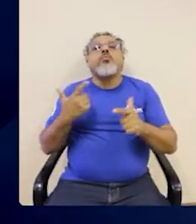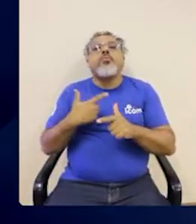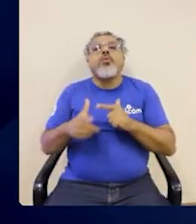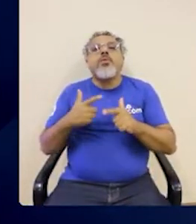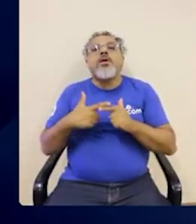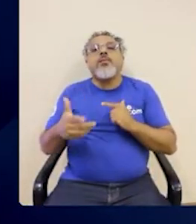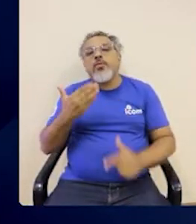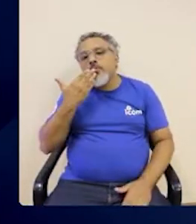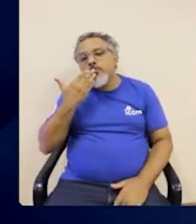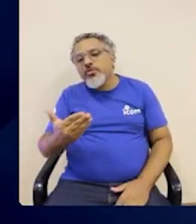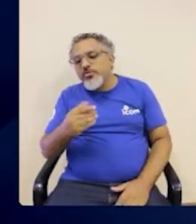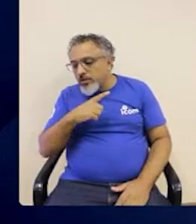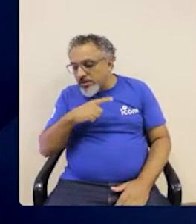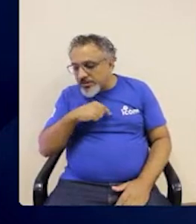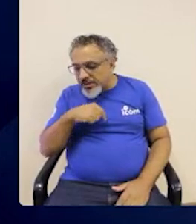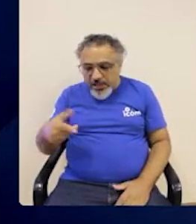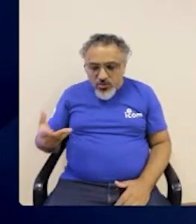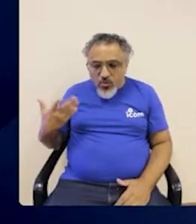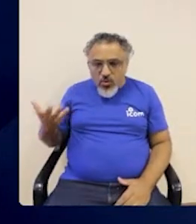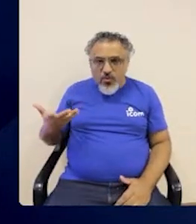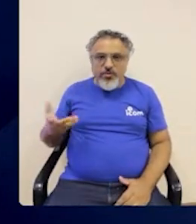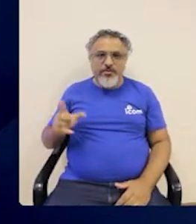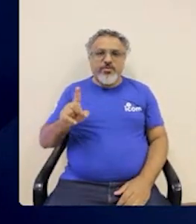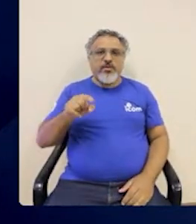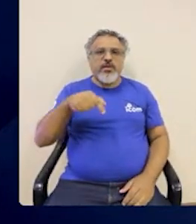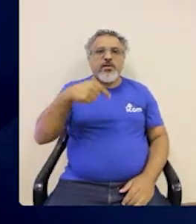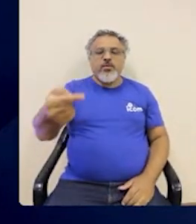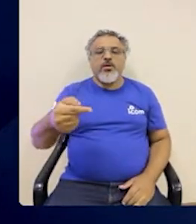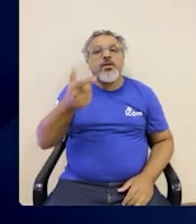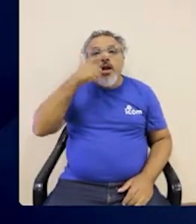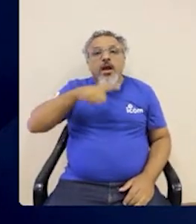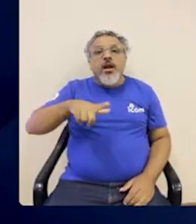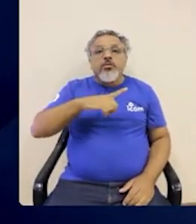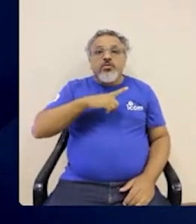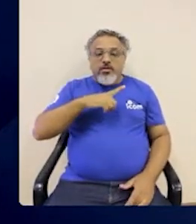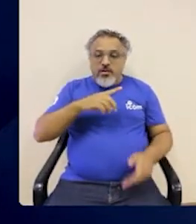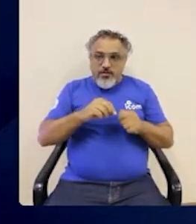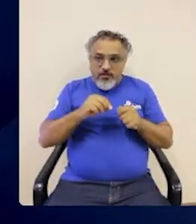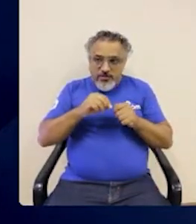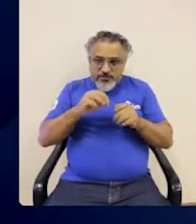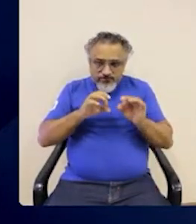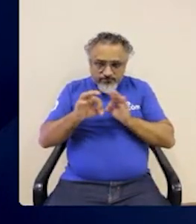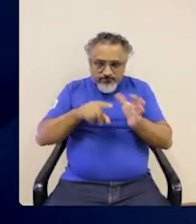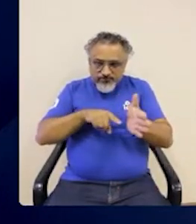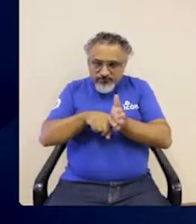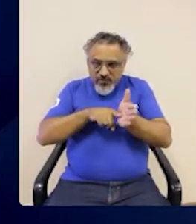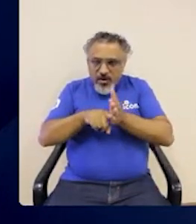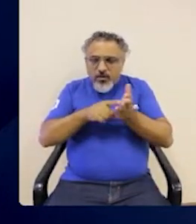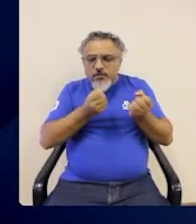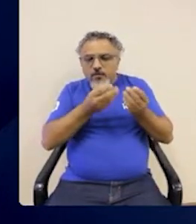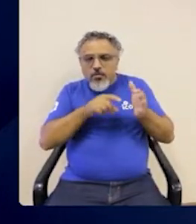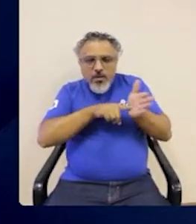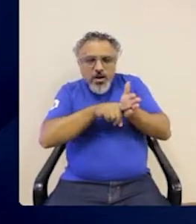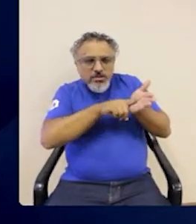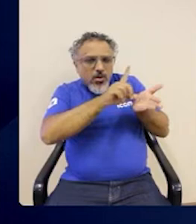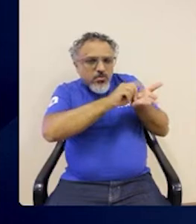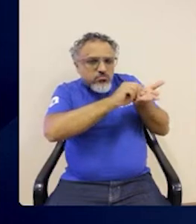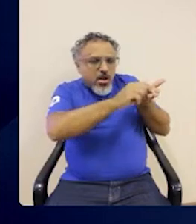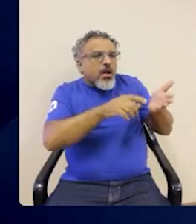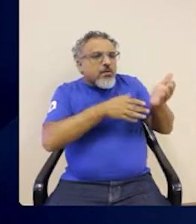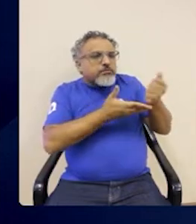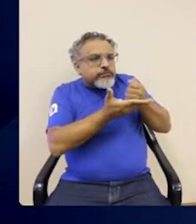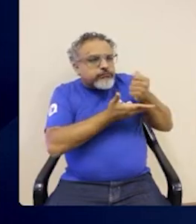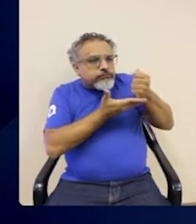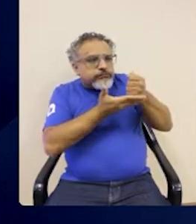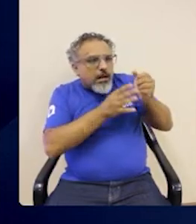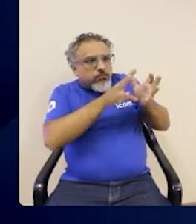tenho? Após isso, né, uma outra competência é conseguir fazer uma busca nas principais bases de dados, conseguir fazer